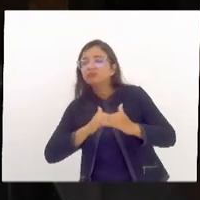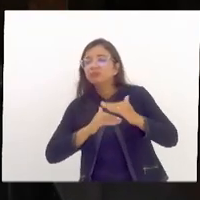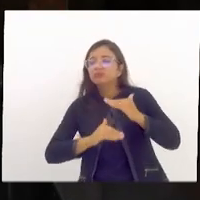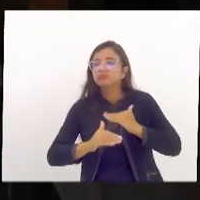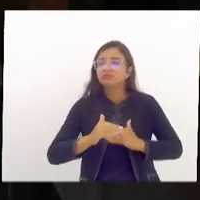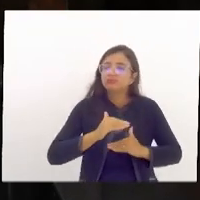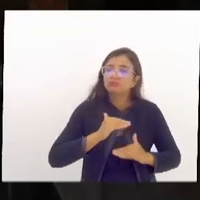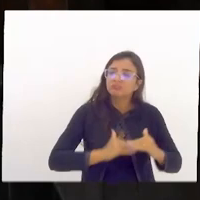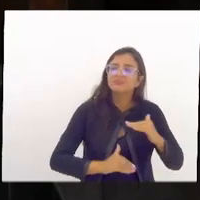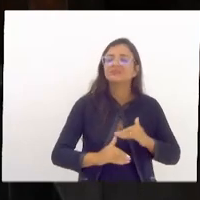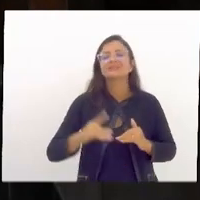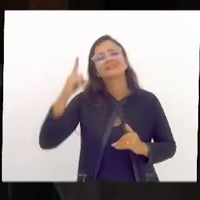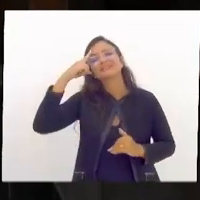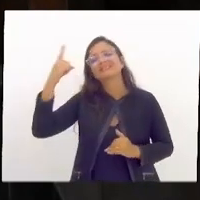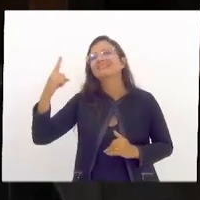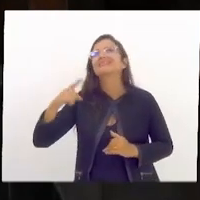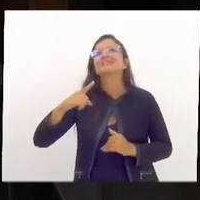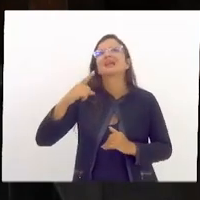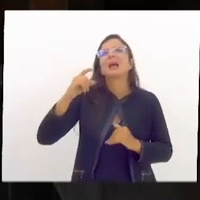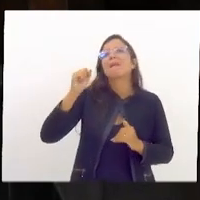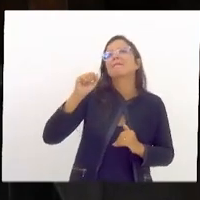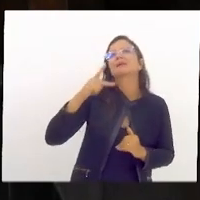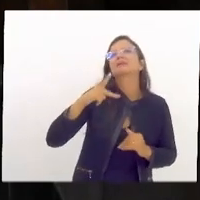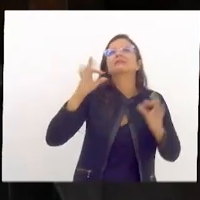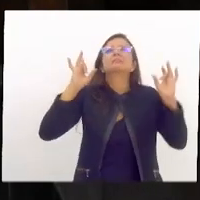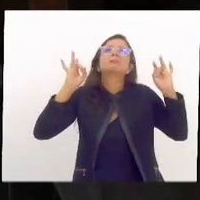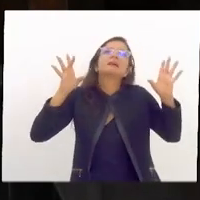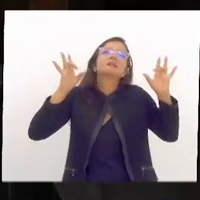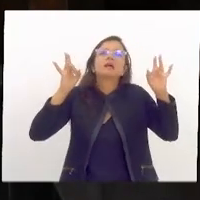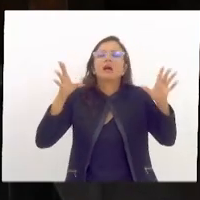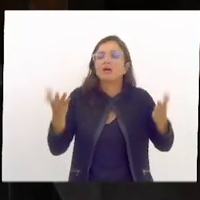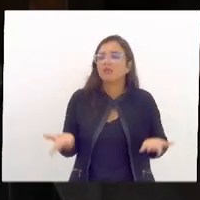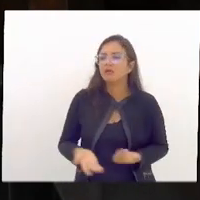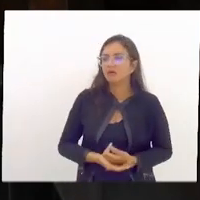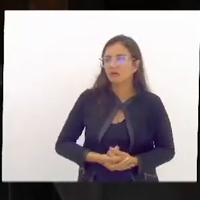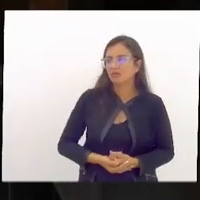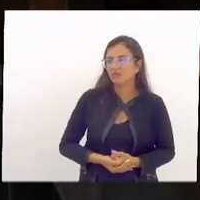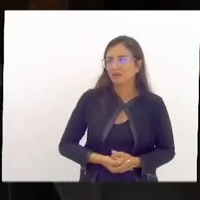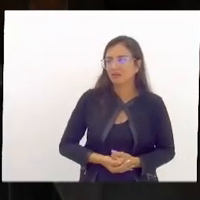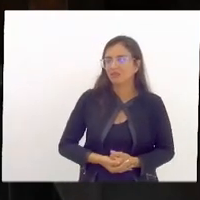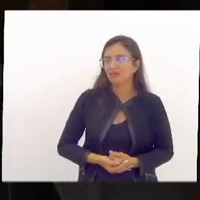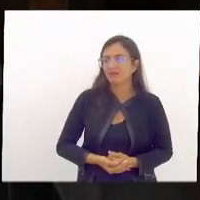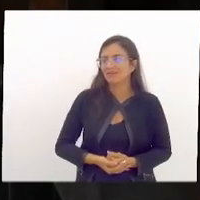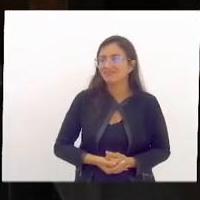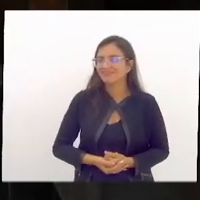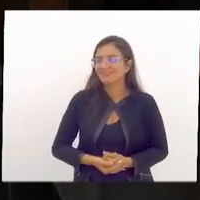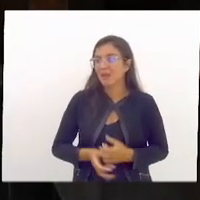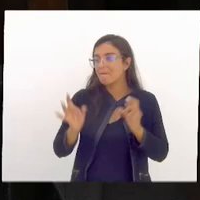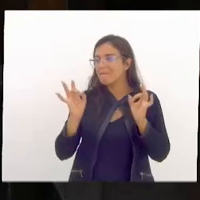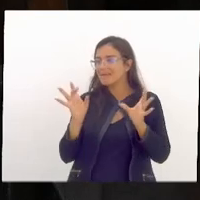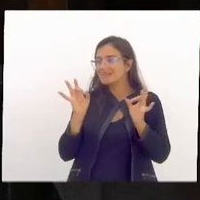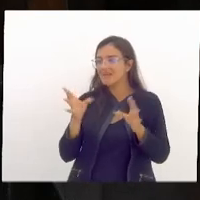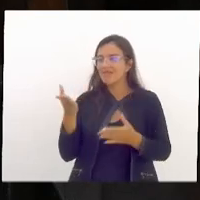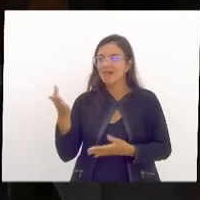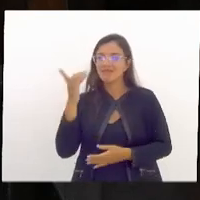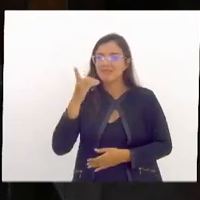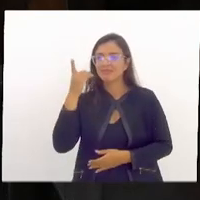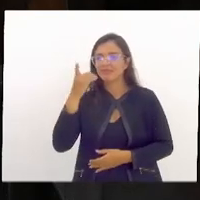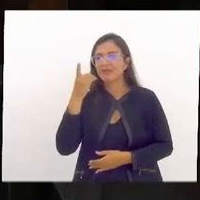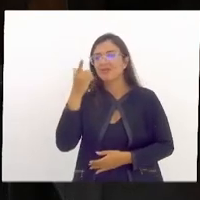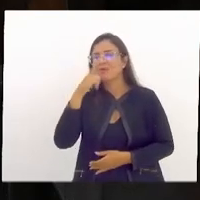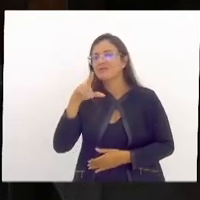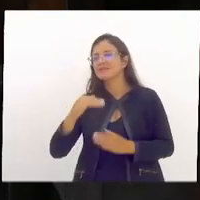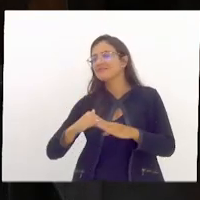uma ideia de aposentadoria especial, de privilégio para deputados, justamente na